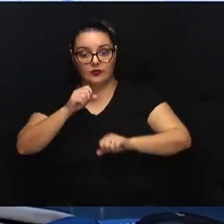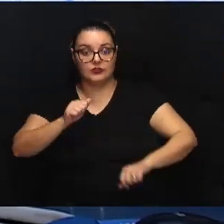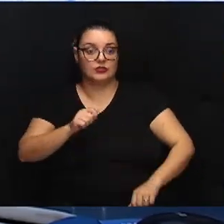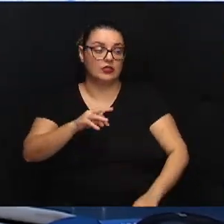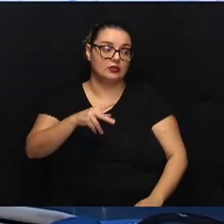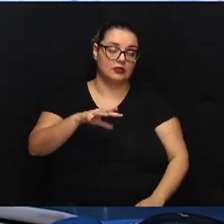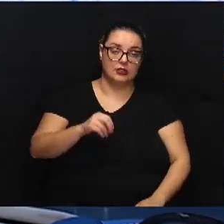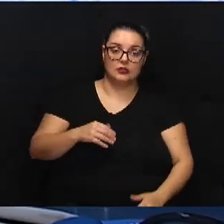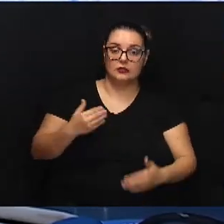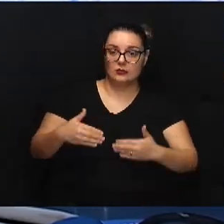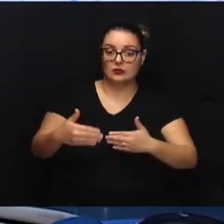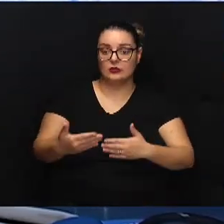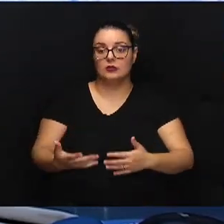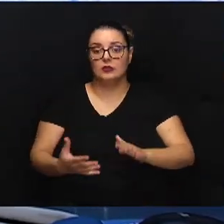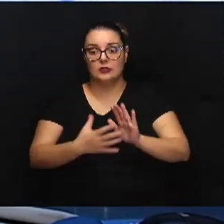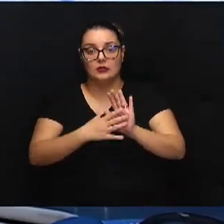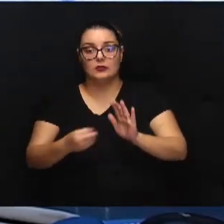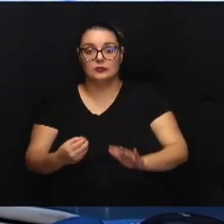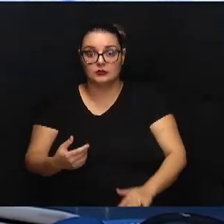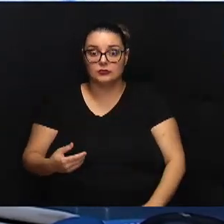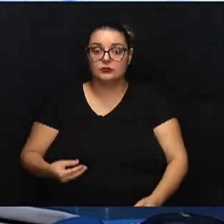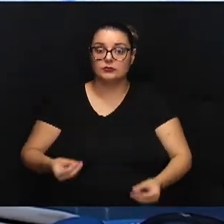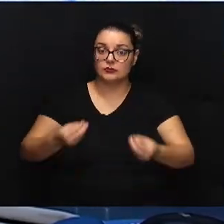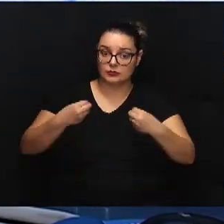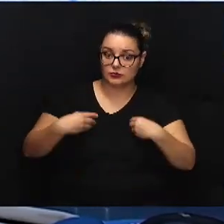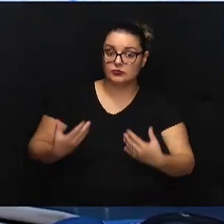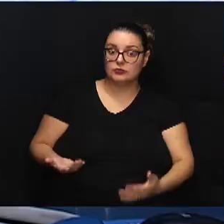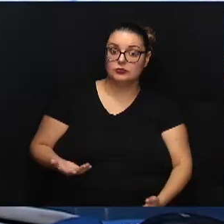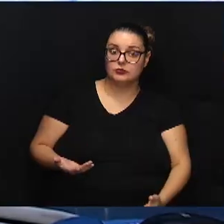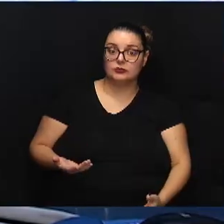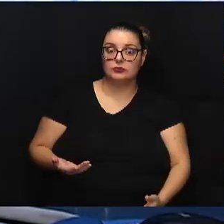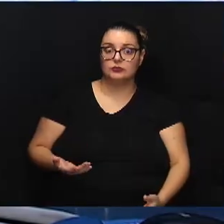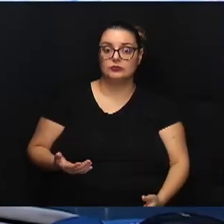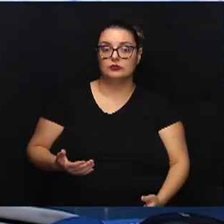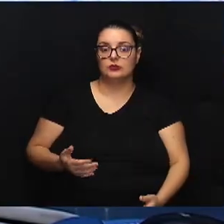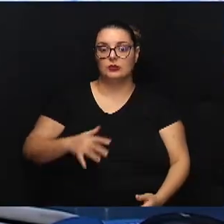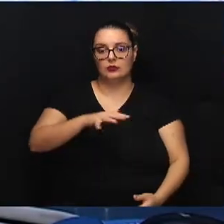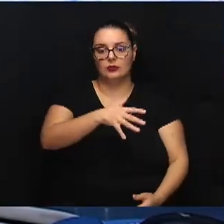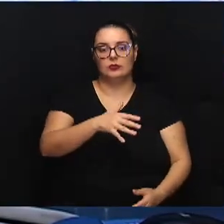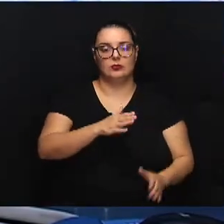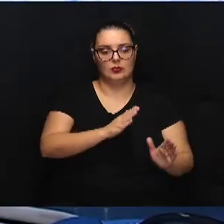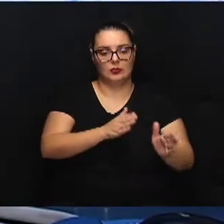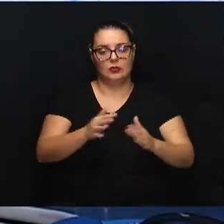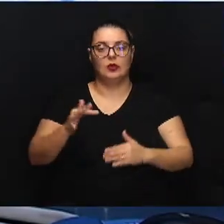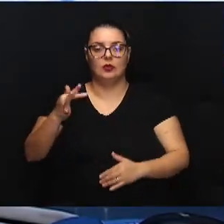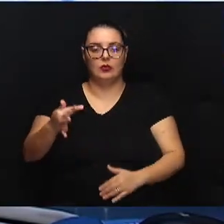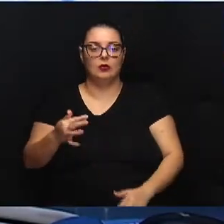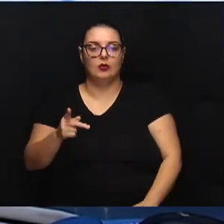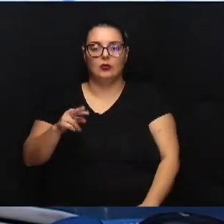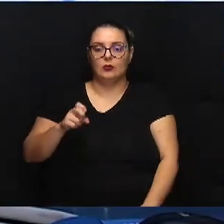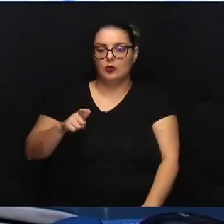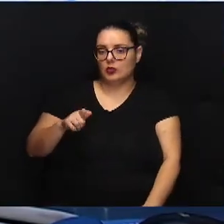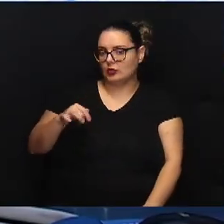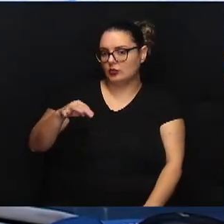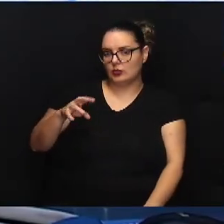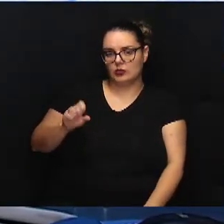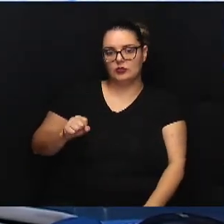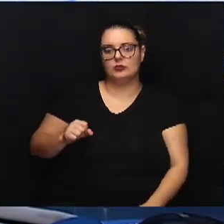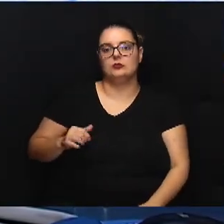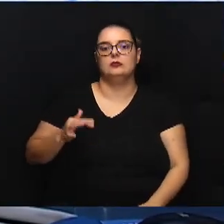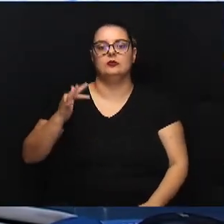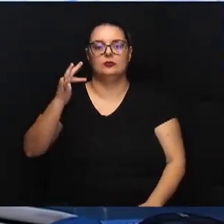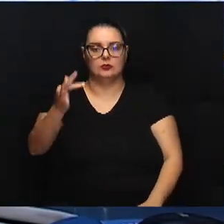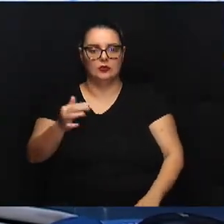diante. Então esses modelos eles nos dão quadros futuros, prognósticos da atmosfera para as próximas horas